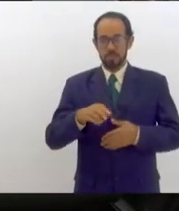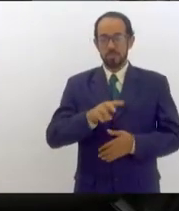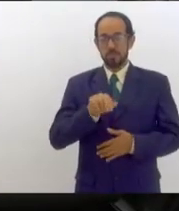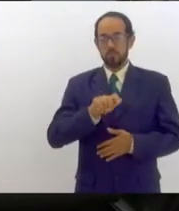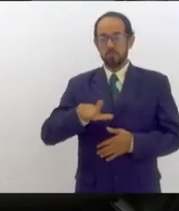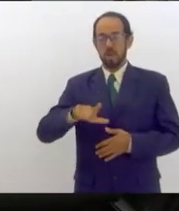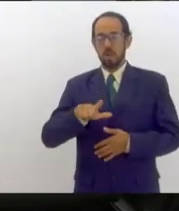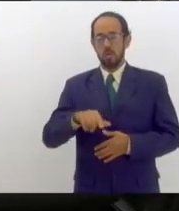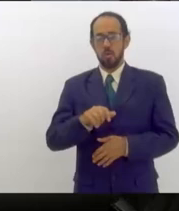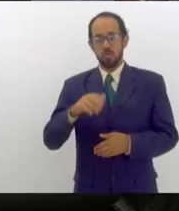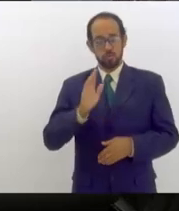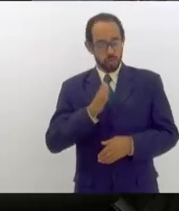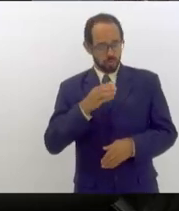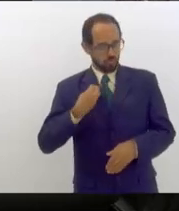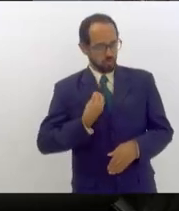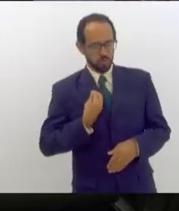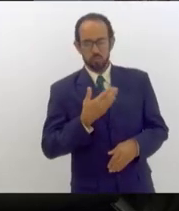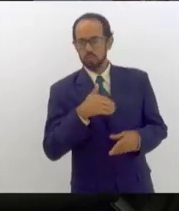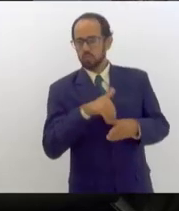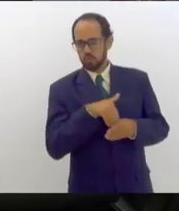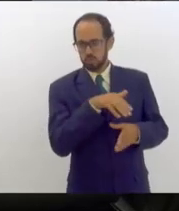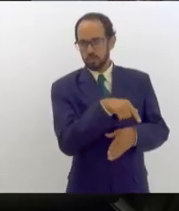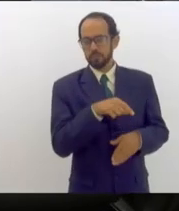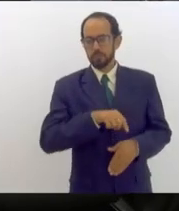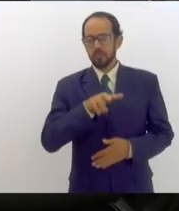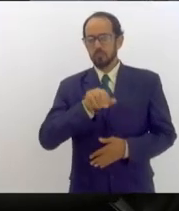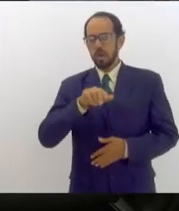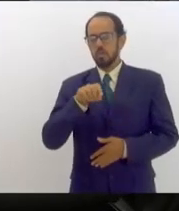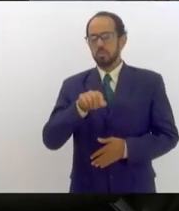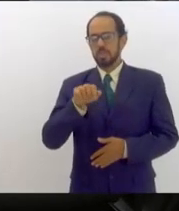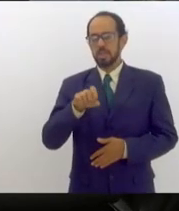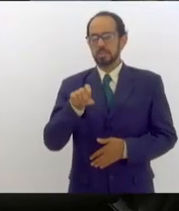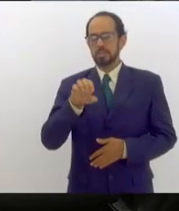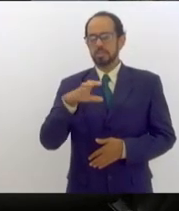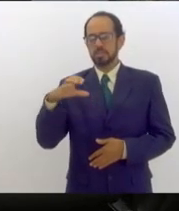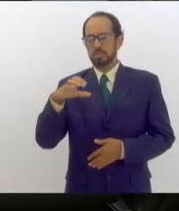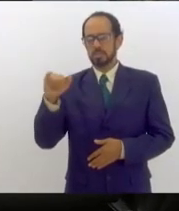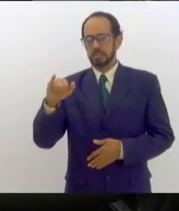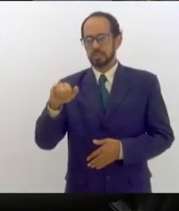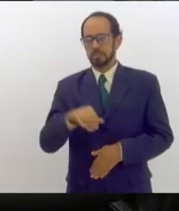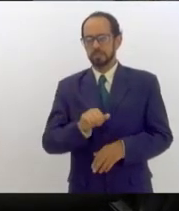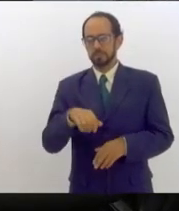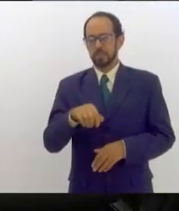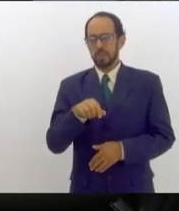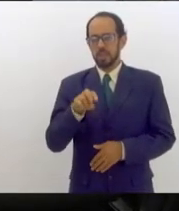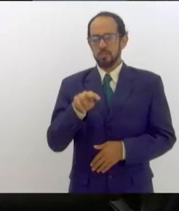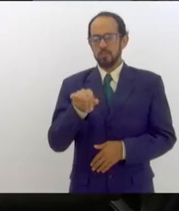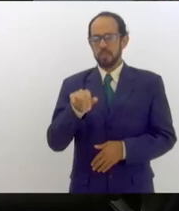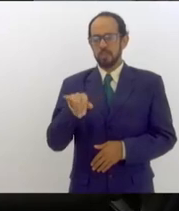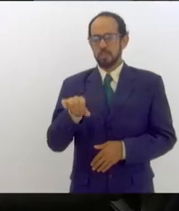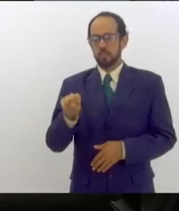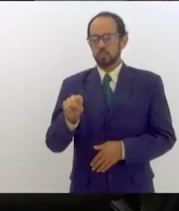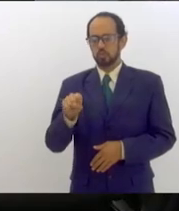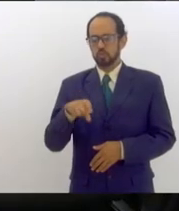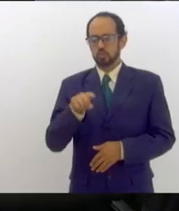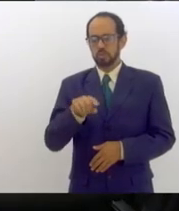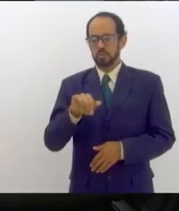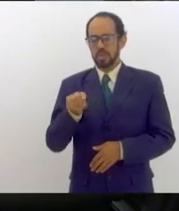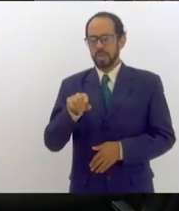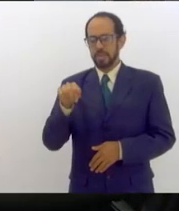presente já voltou Deputado Valdecir da Saúde Deputado Vinícius cozzolino deputado